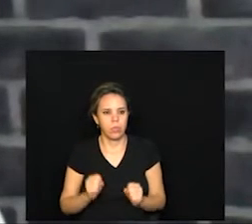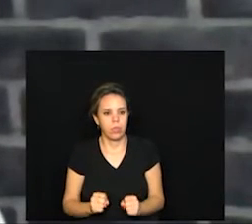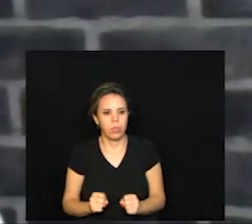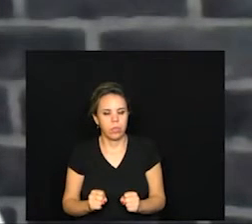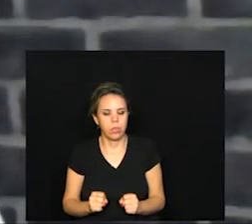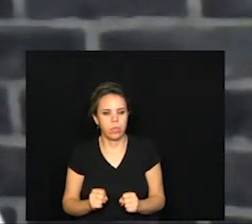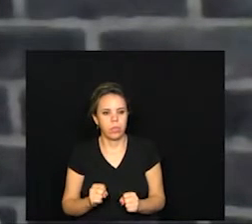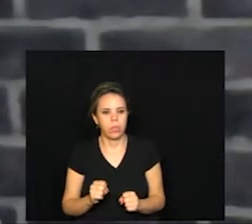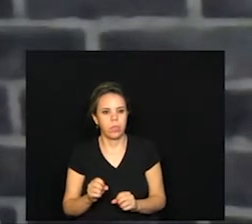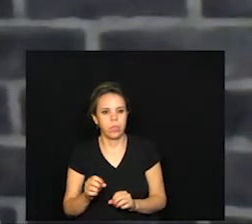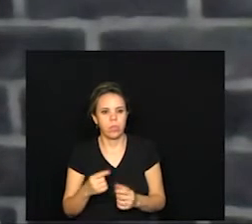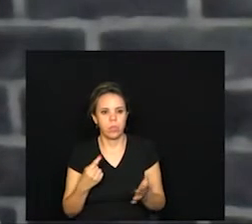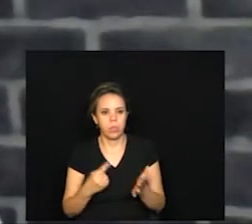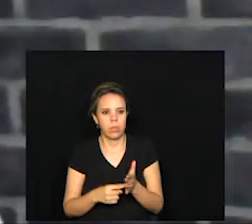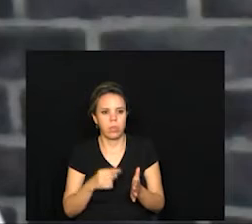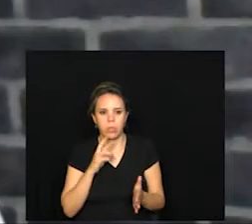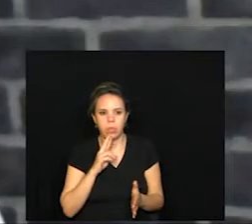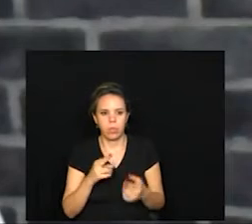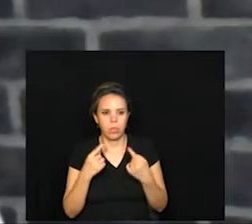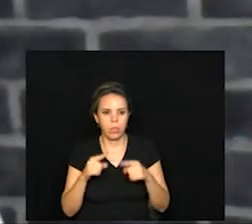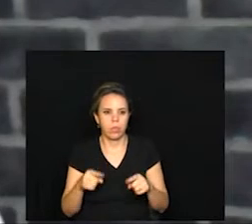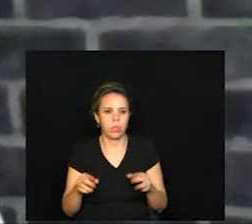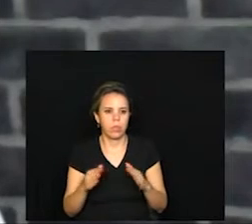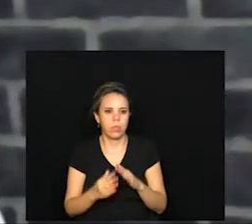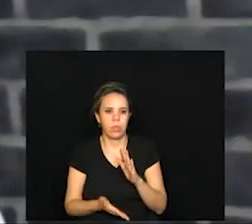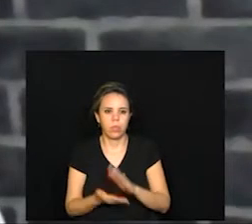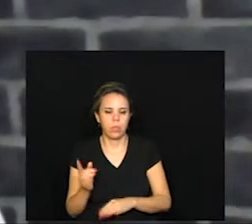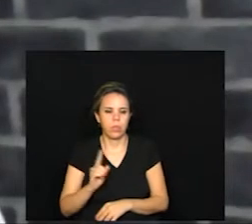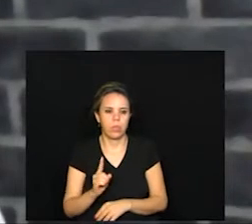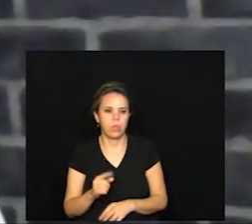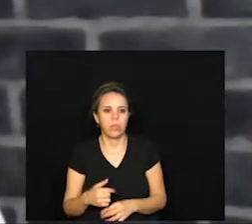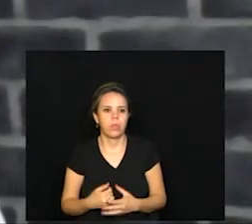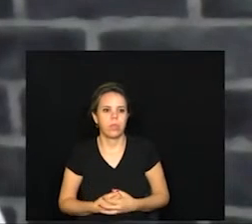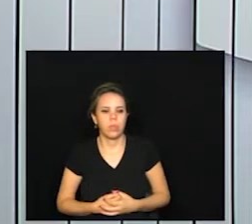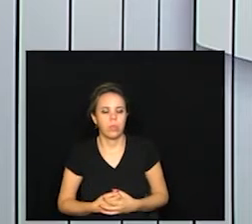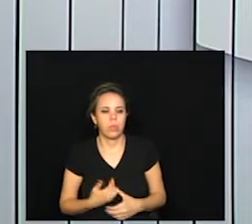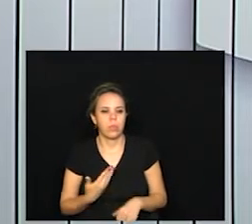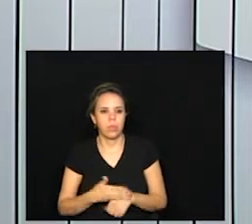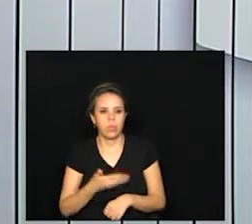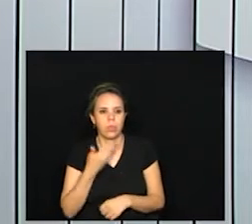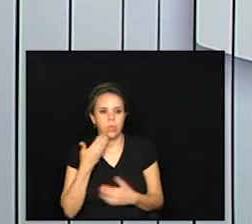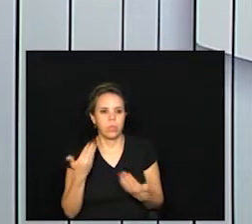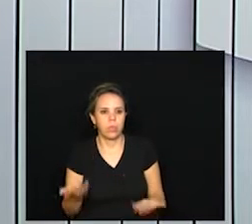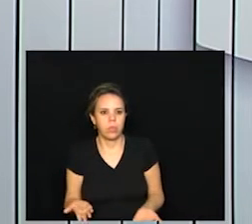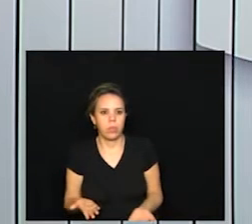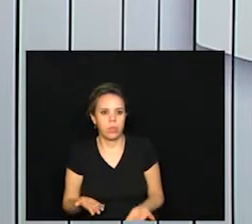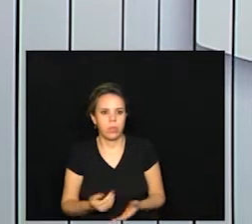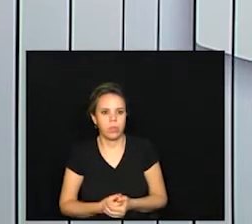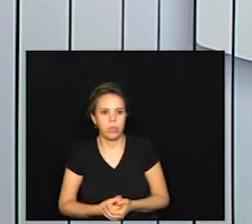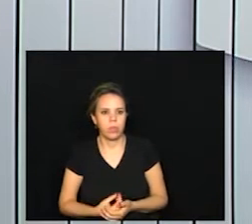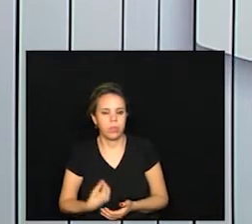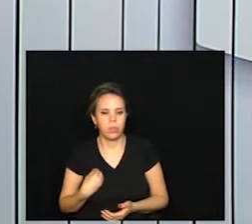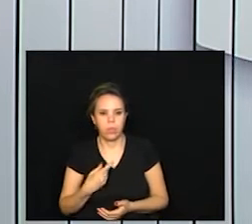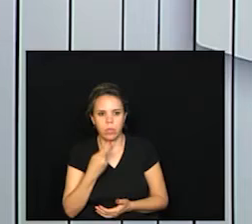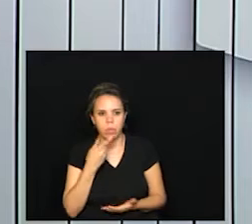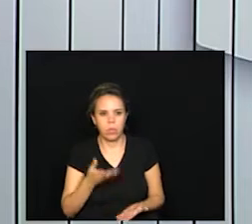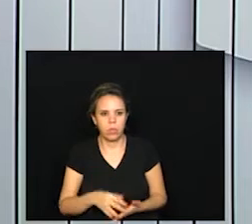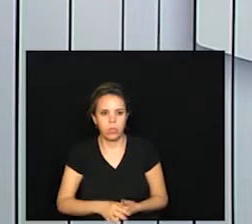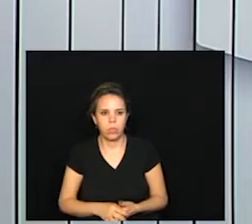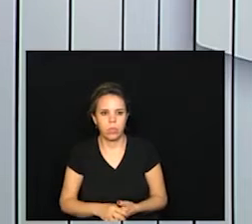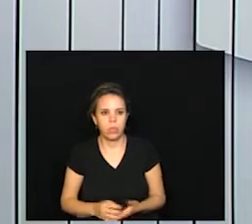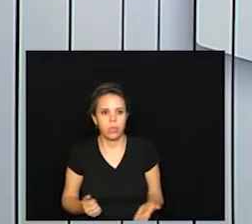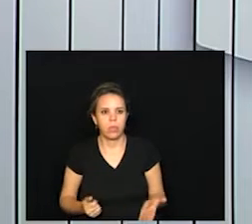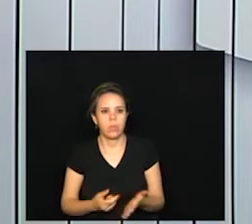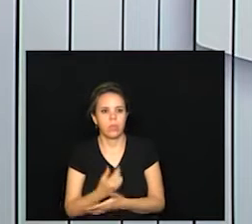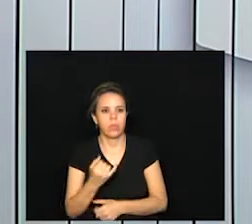então, formalizar a reclamação sem sair de casa também. Muito mais prático, né? E já que nós estamos falando destas